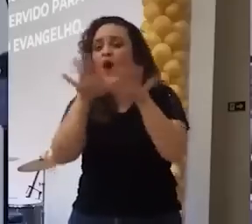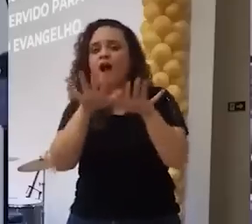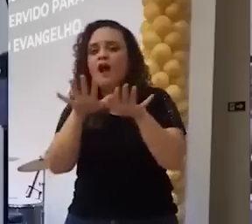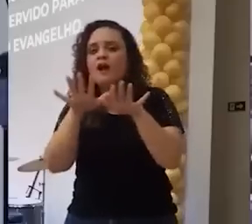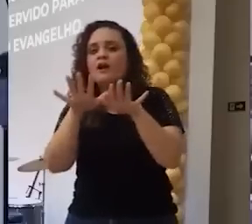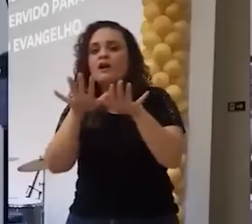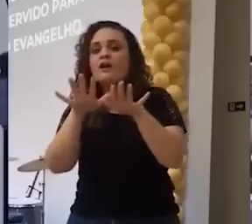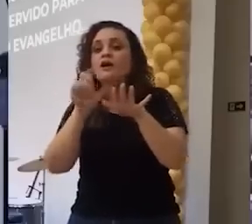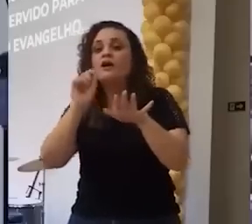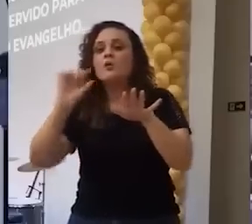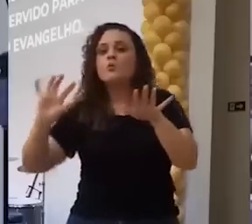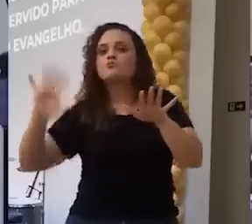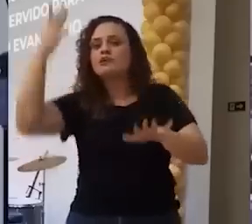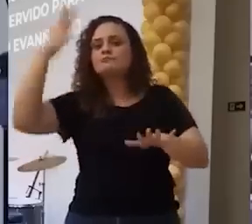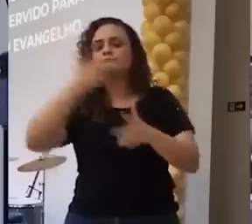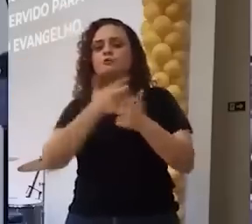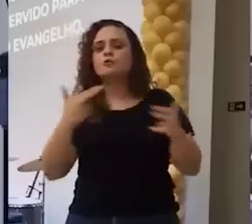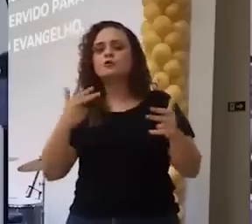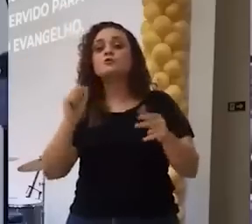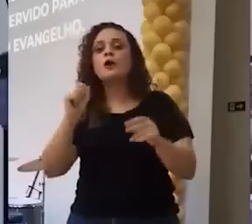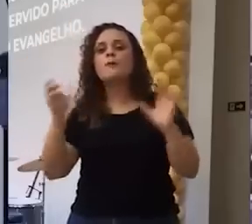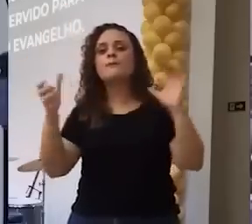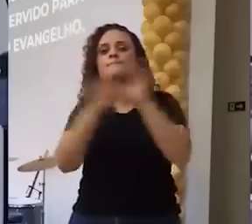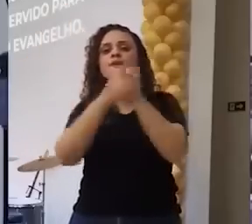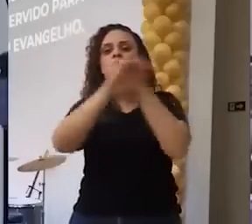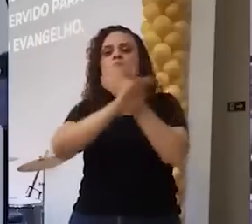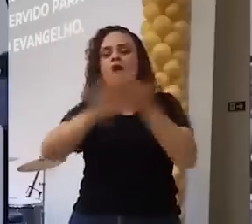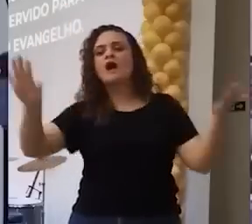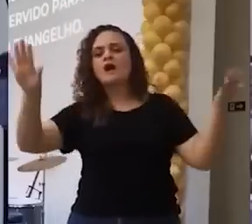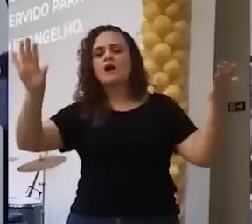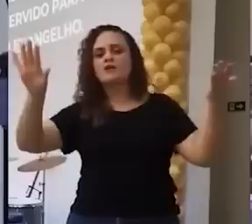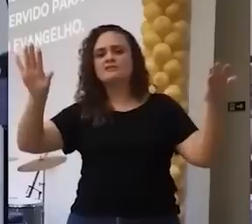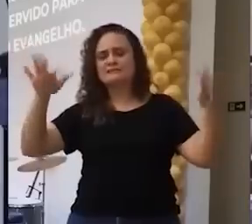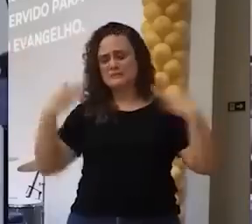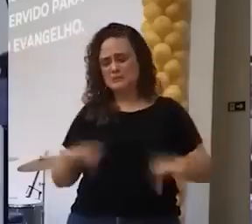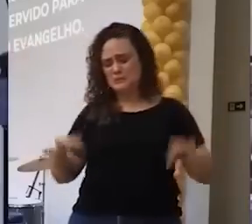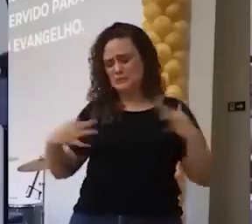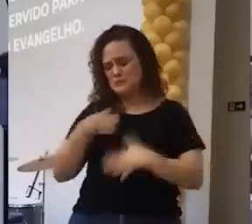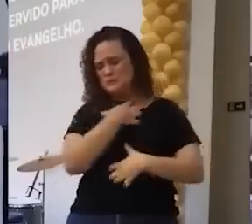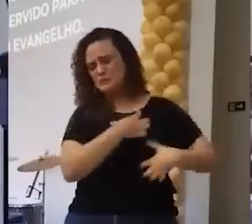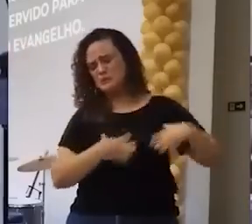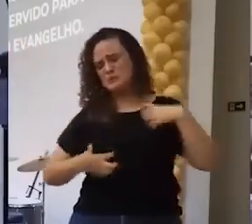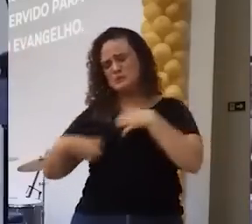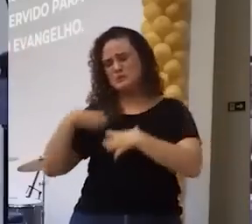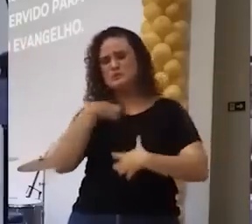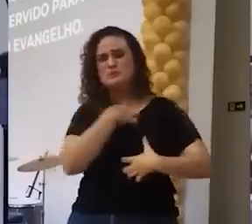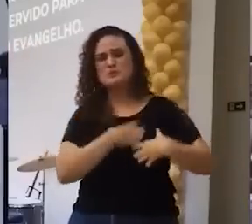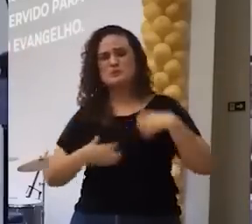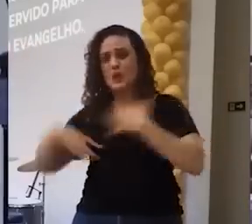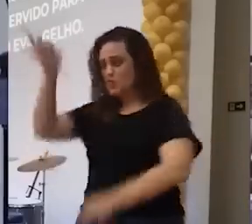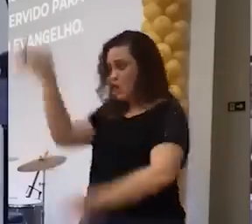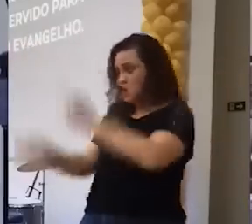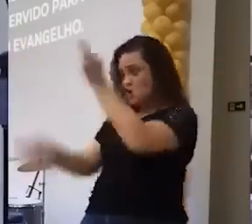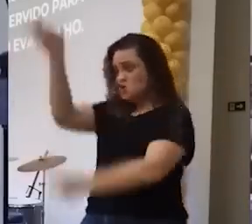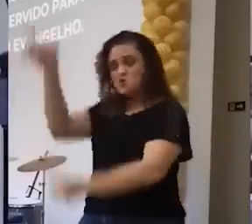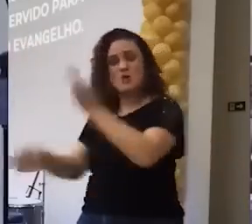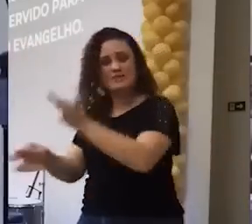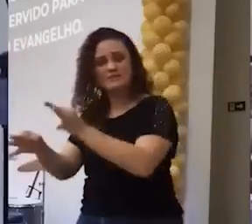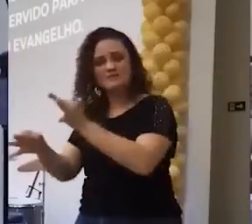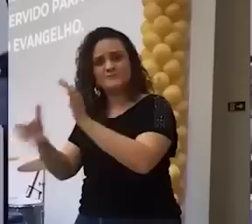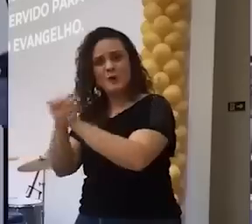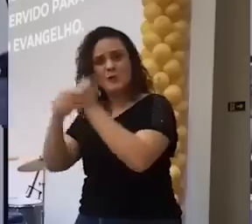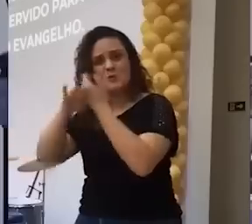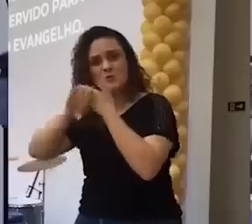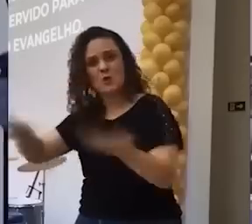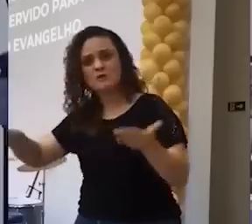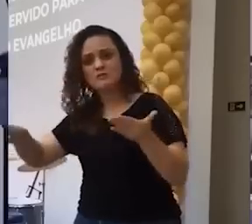acontece, e aquele casamento acaba, ferido, magoado, nas barras de um tribunal, por um doloroso divórcio. Se